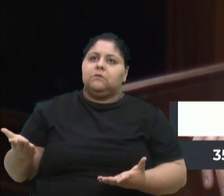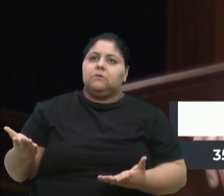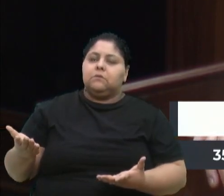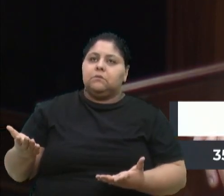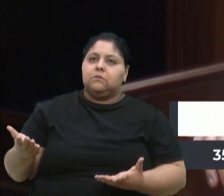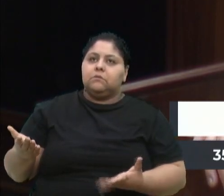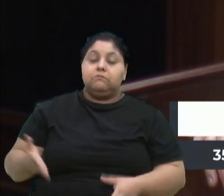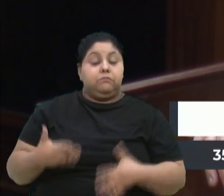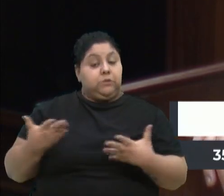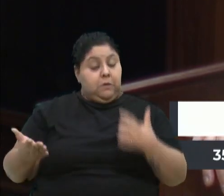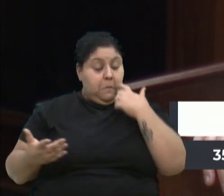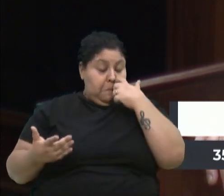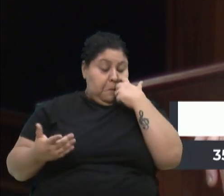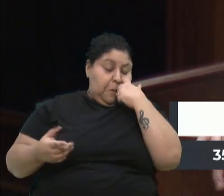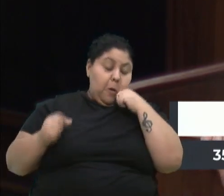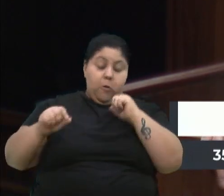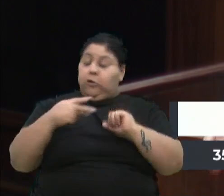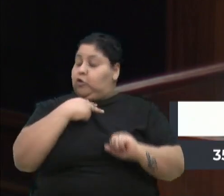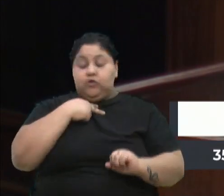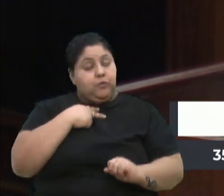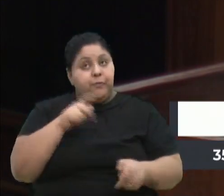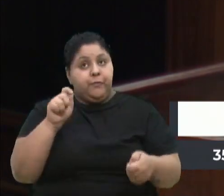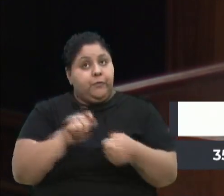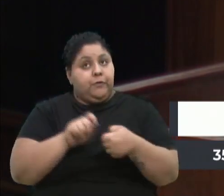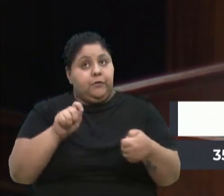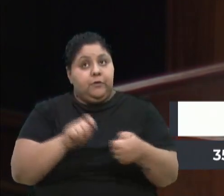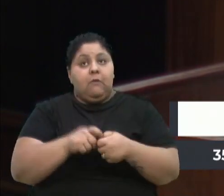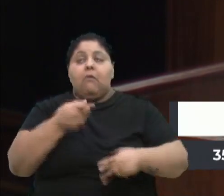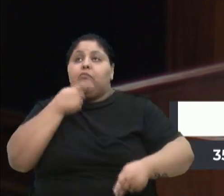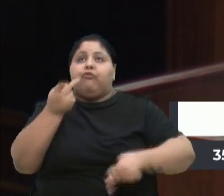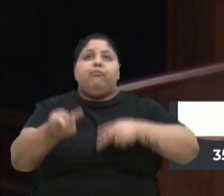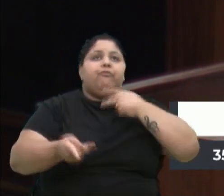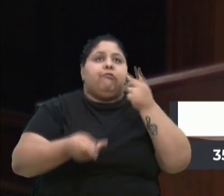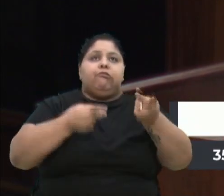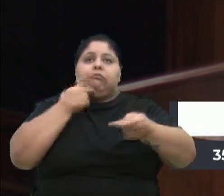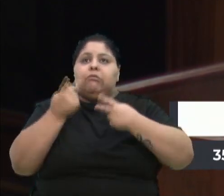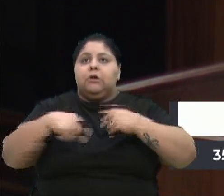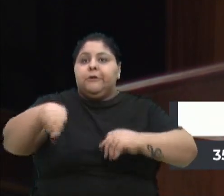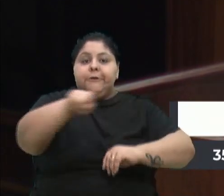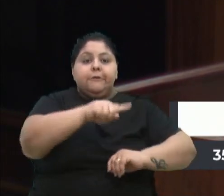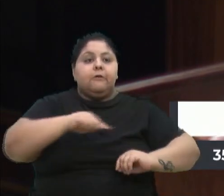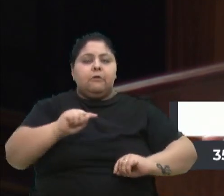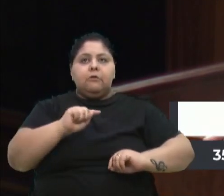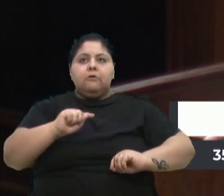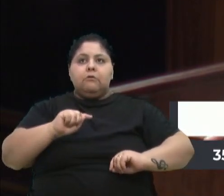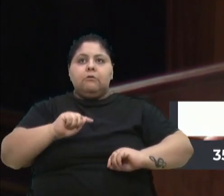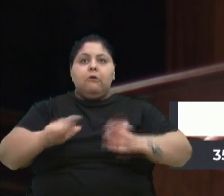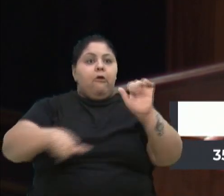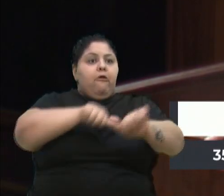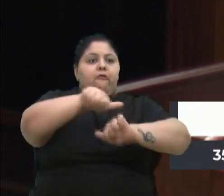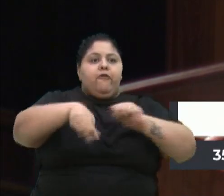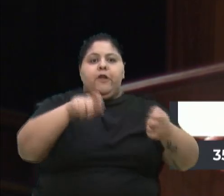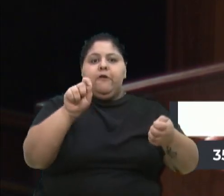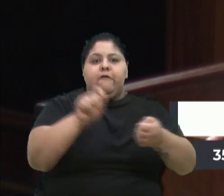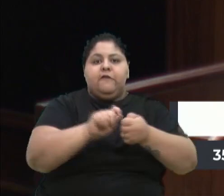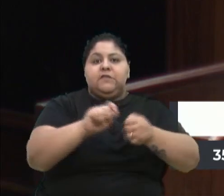olha, o que nós não podemos fazer é jogar palavras ao vento, porque senão isso daqui acaba que ninguém está fazendo nada.